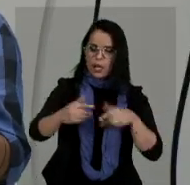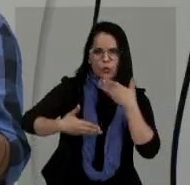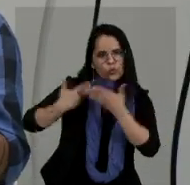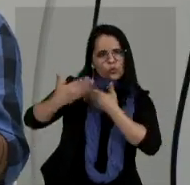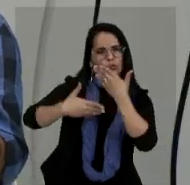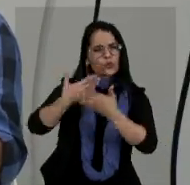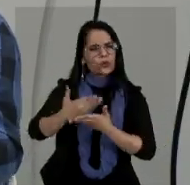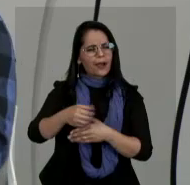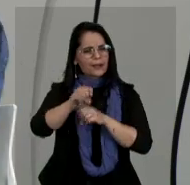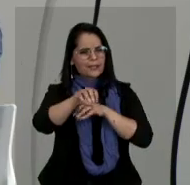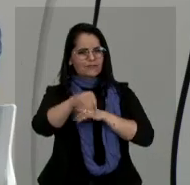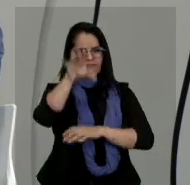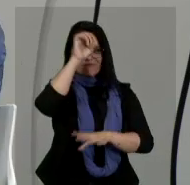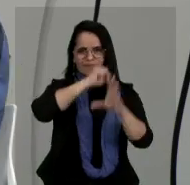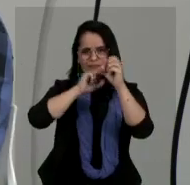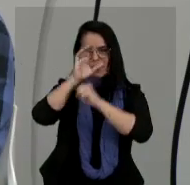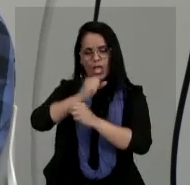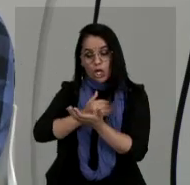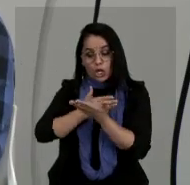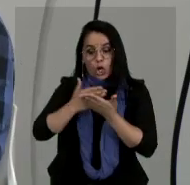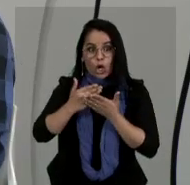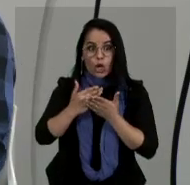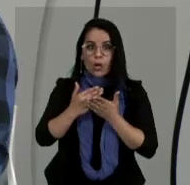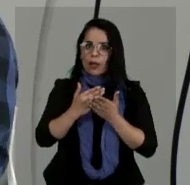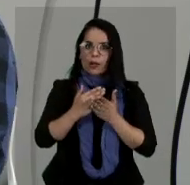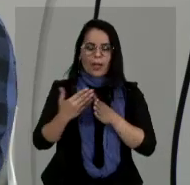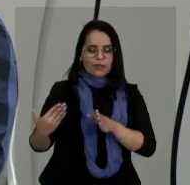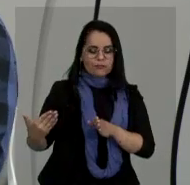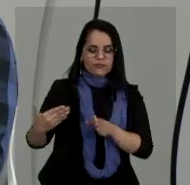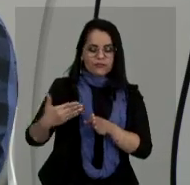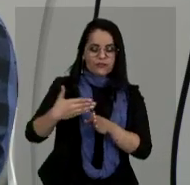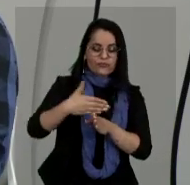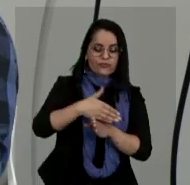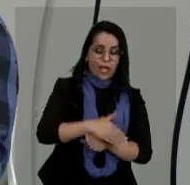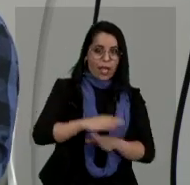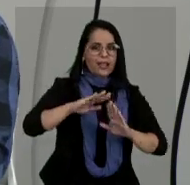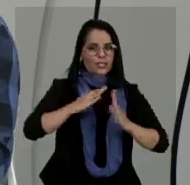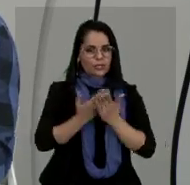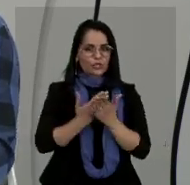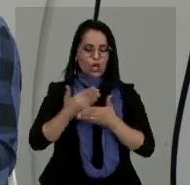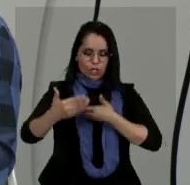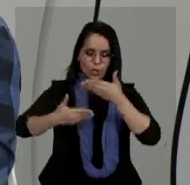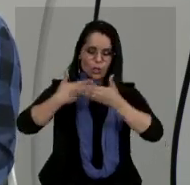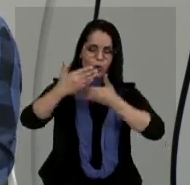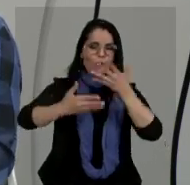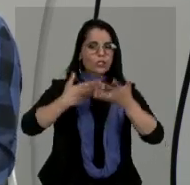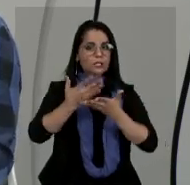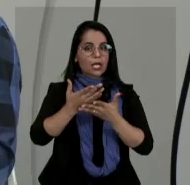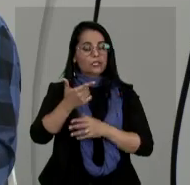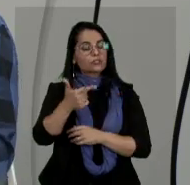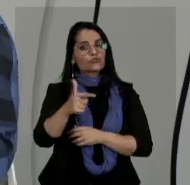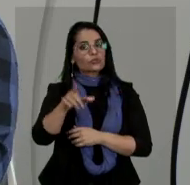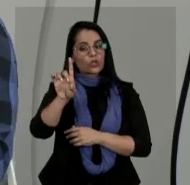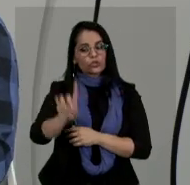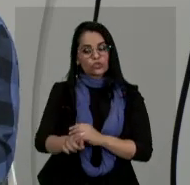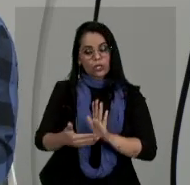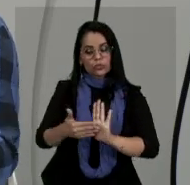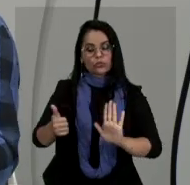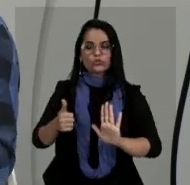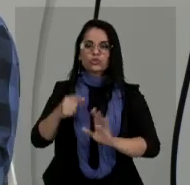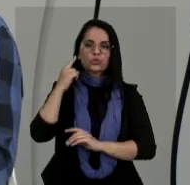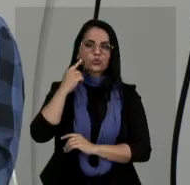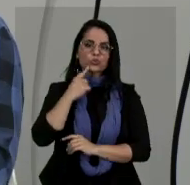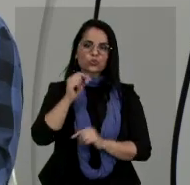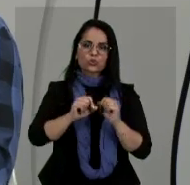de ensino-aprendizagem ele acontece desde a entrada da escola, isso é processo de ensino-aprendizagem. Então, quando esse direito ele não é garantido, ele é tirado do surdo,